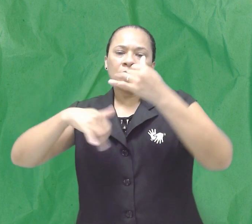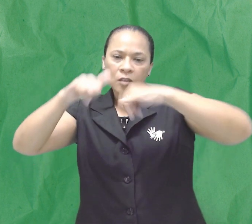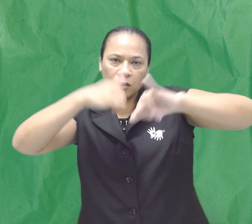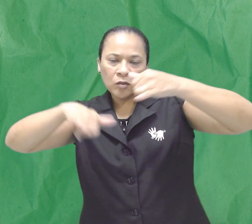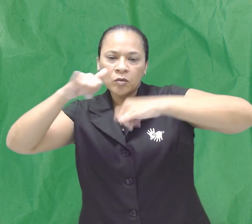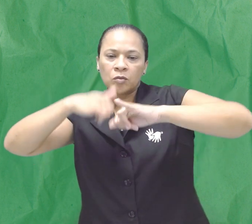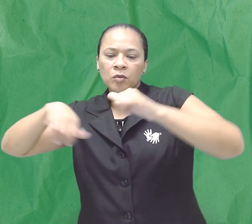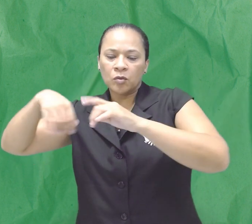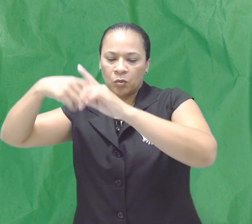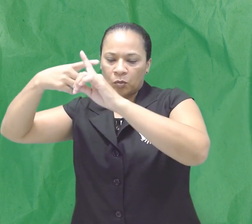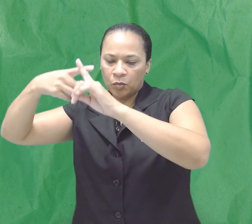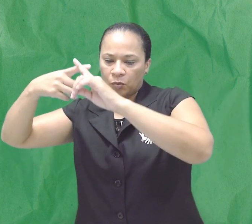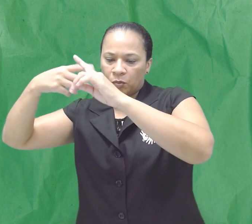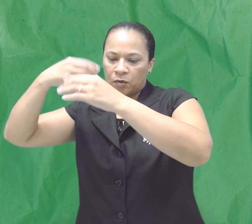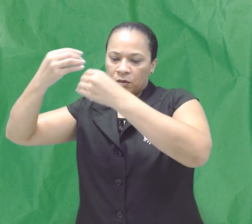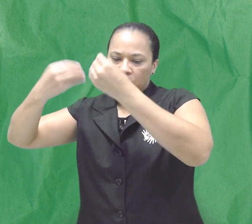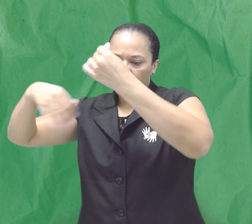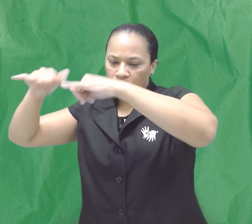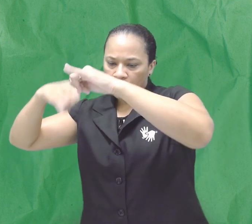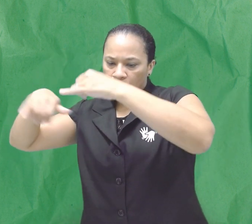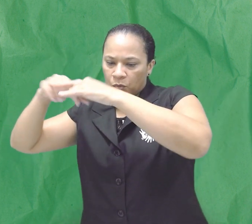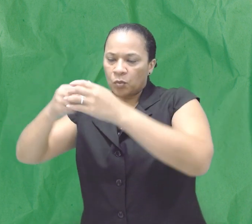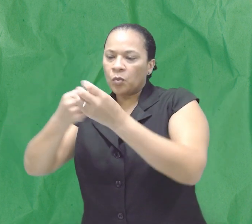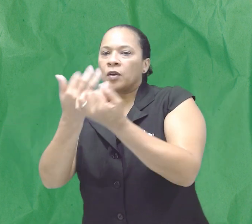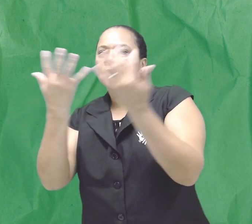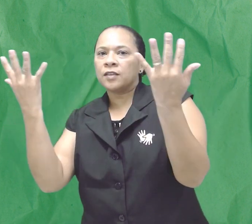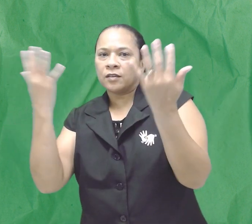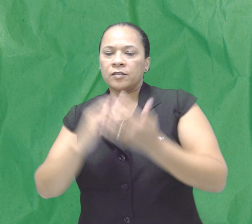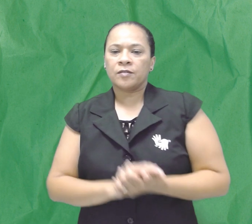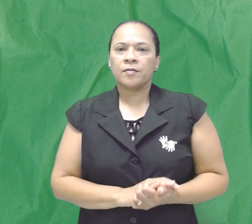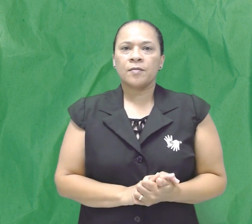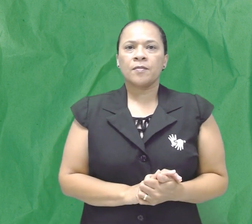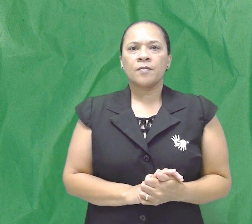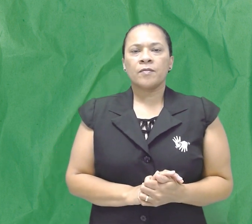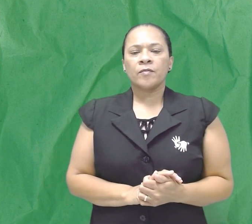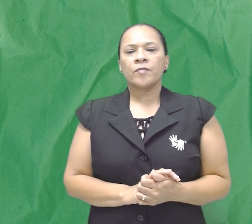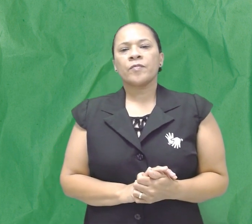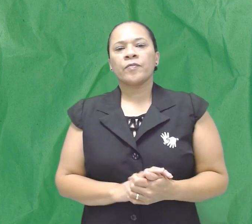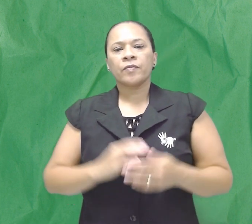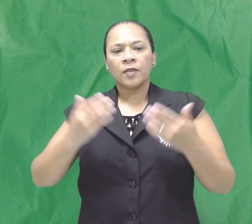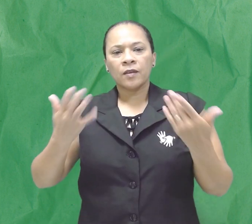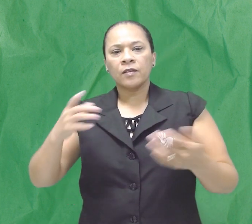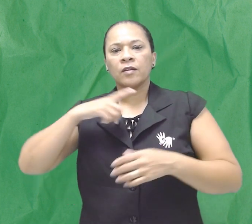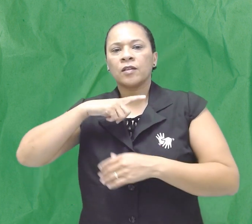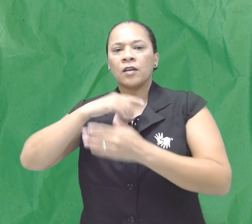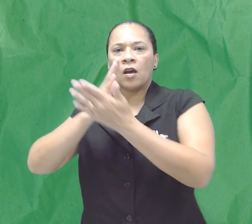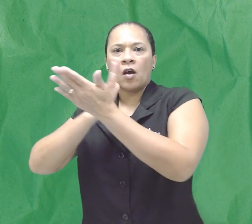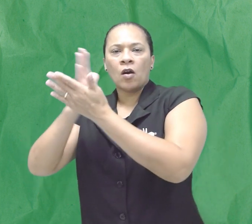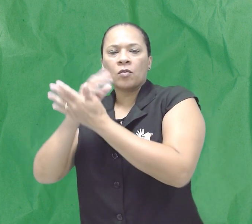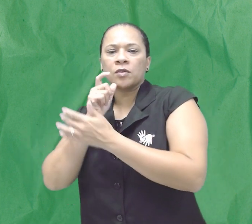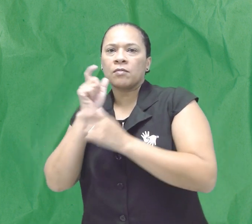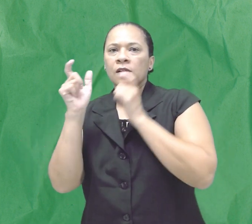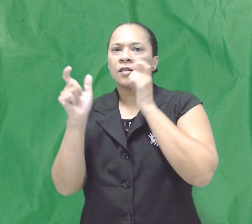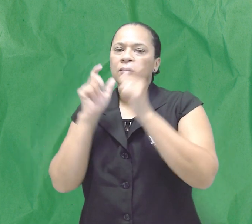estequiométrica e análise da equação química, tá? Bom, importante ainda na titulação, alguns termos, né, que são